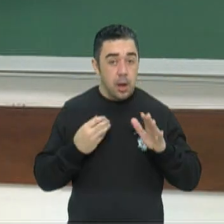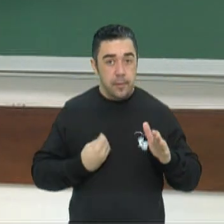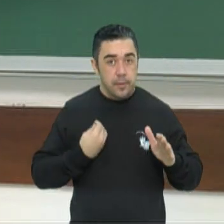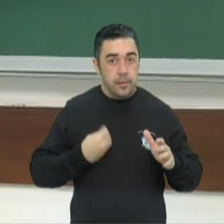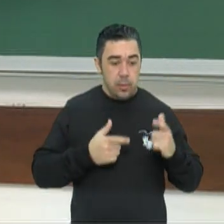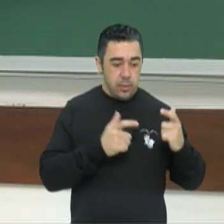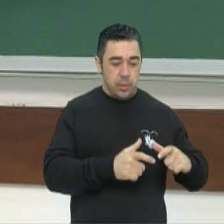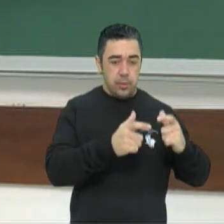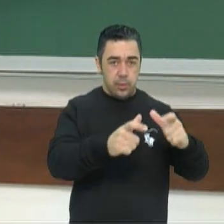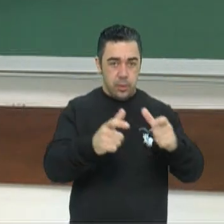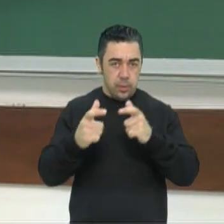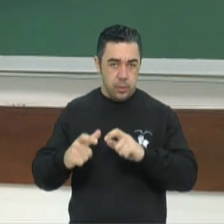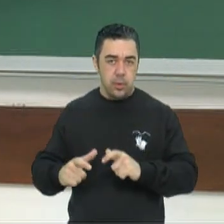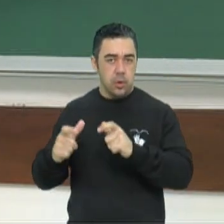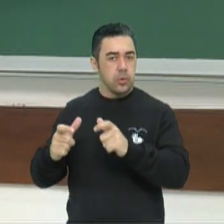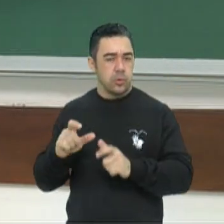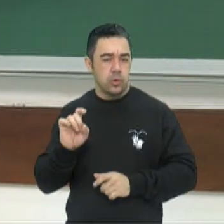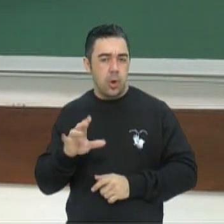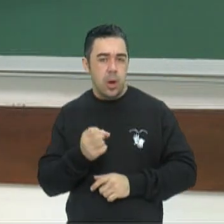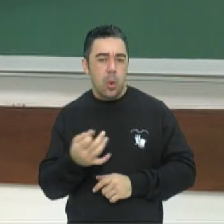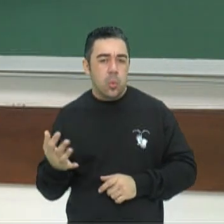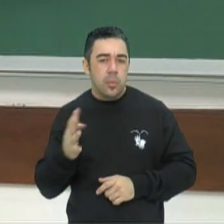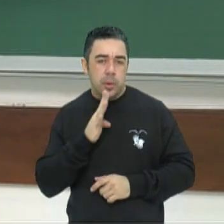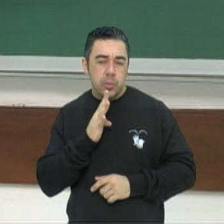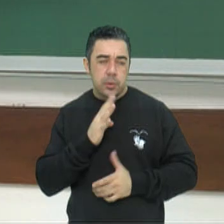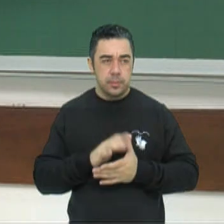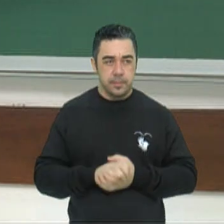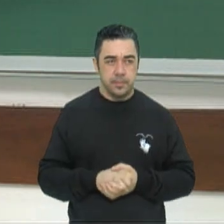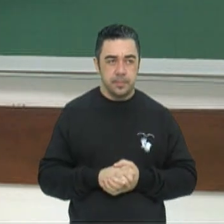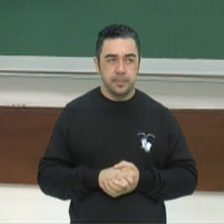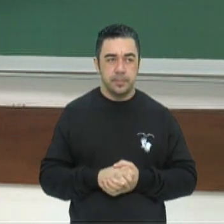várias regiões e nós mencionamos apenas algumas. E aí,